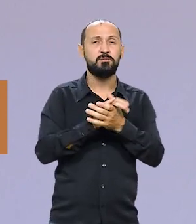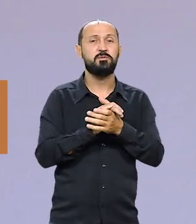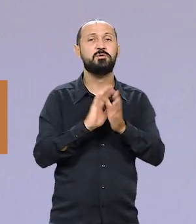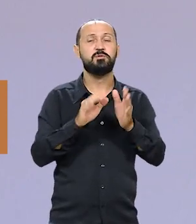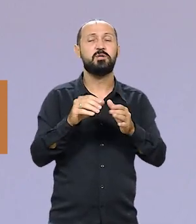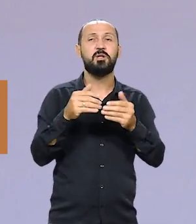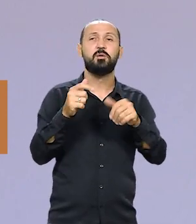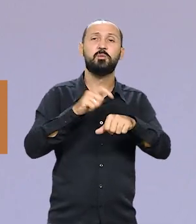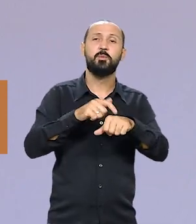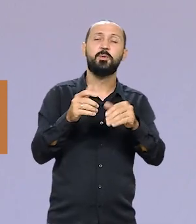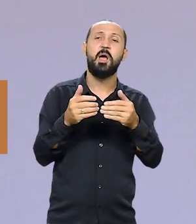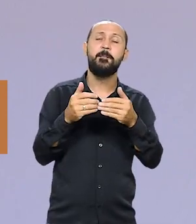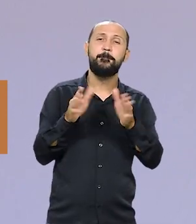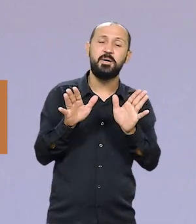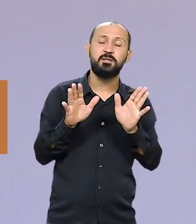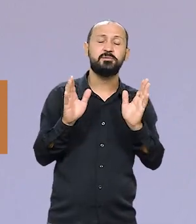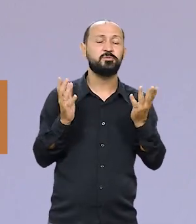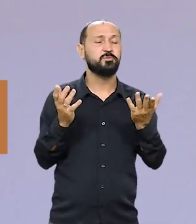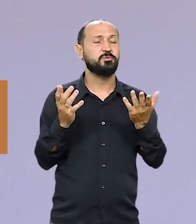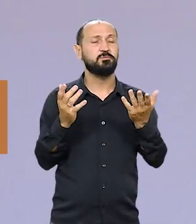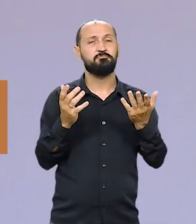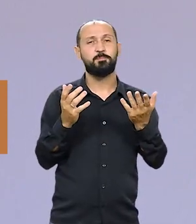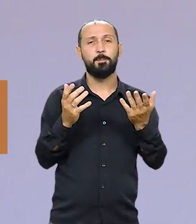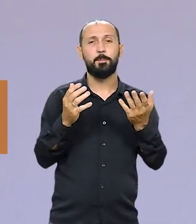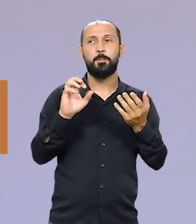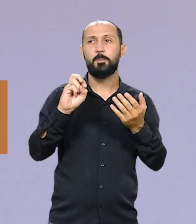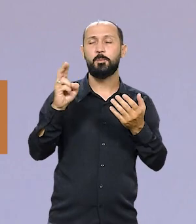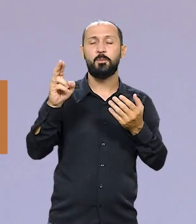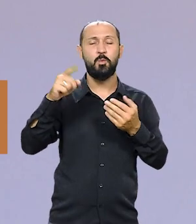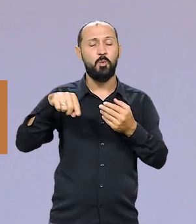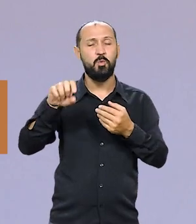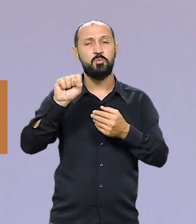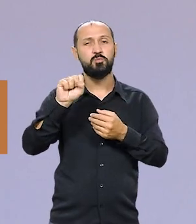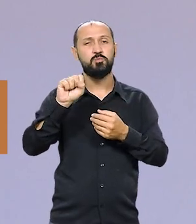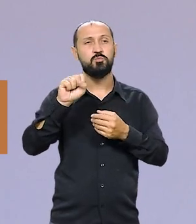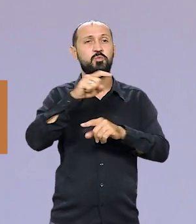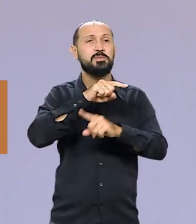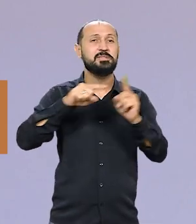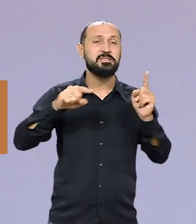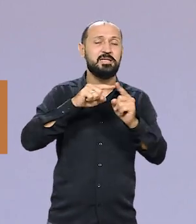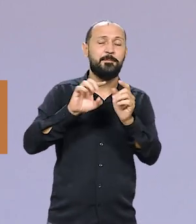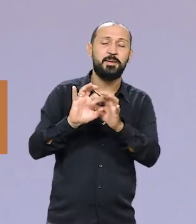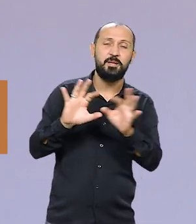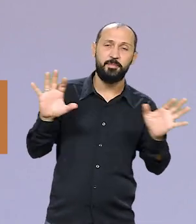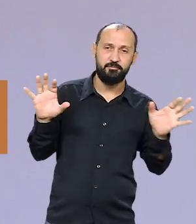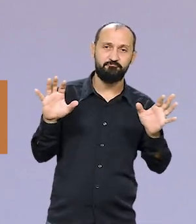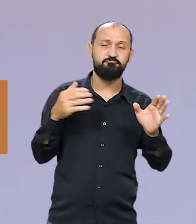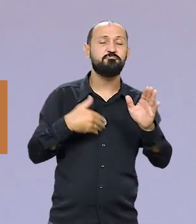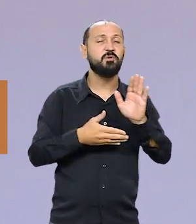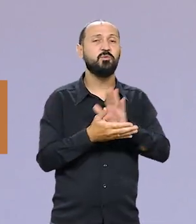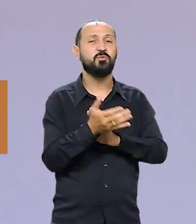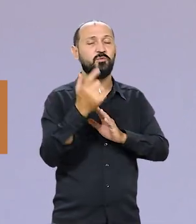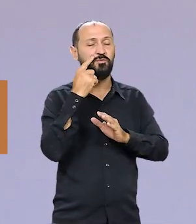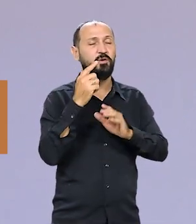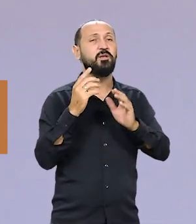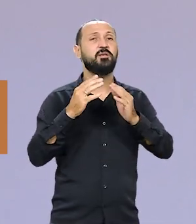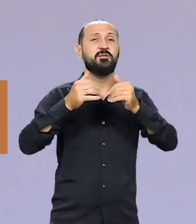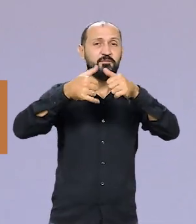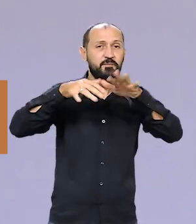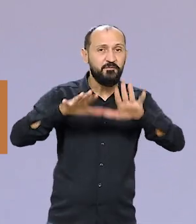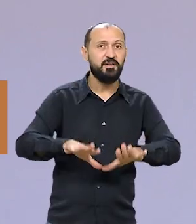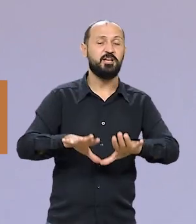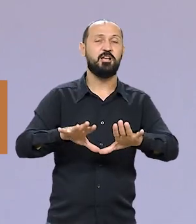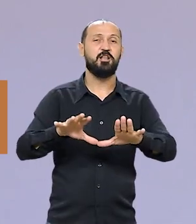num aberto, fica, né, ou no numa semi-liberdade, e vai, por exemplo, para a internação,